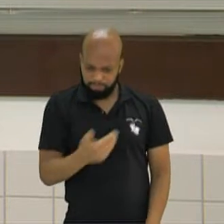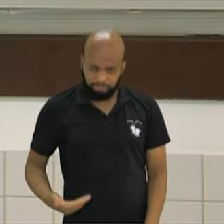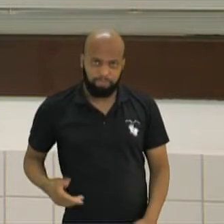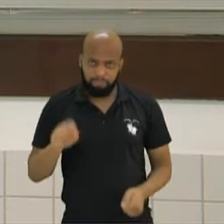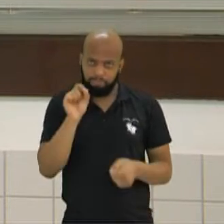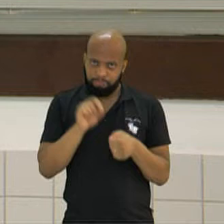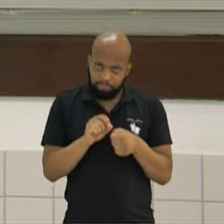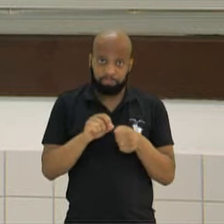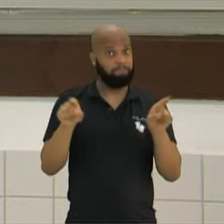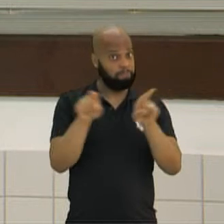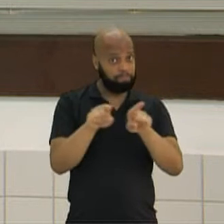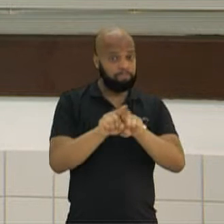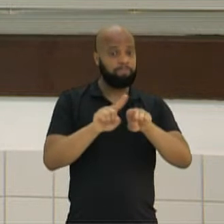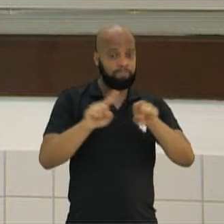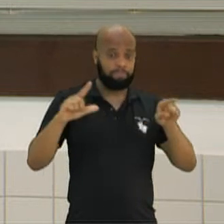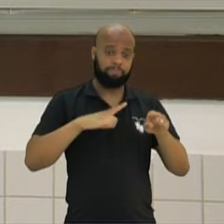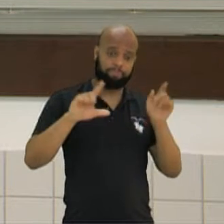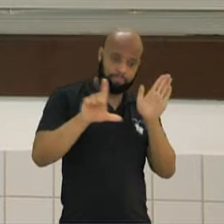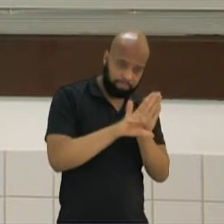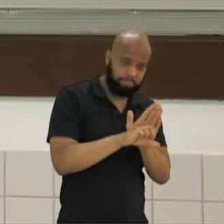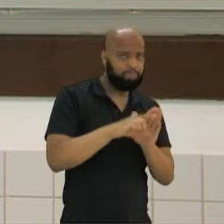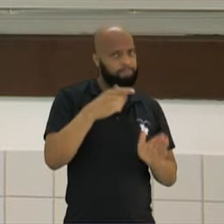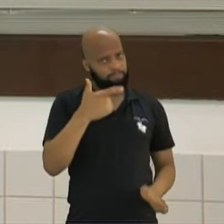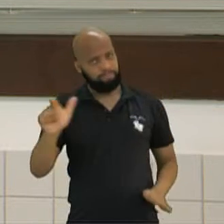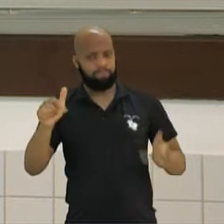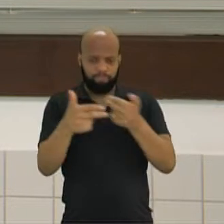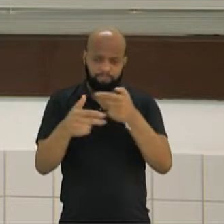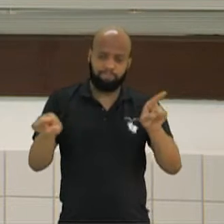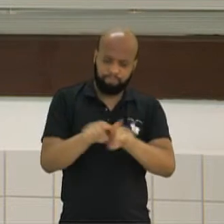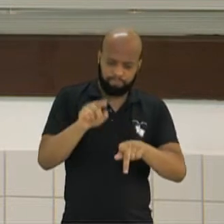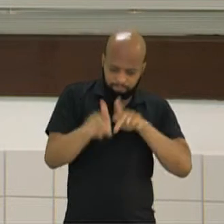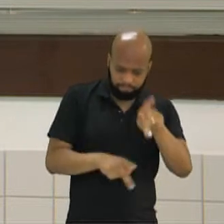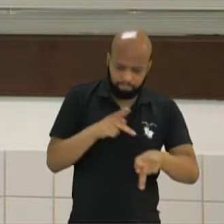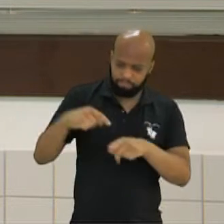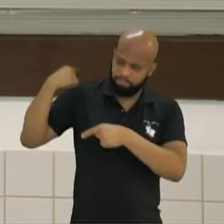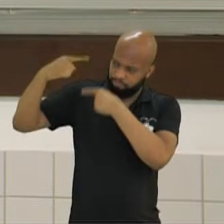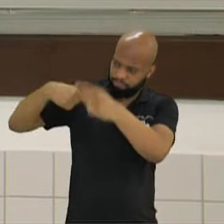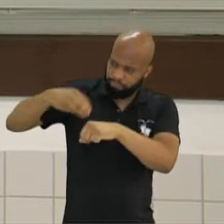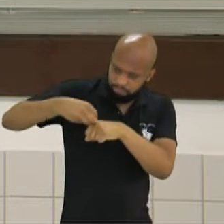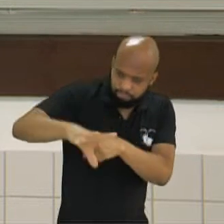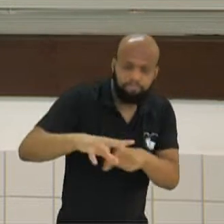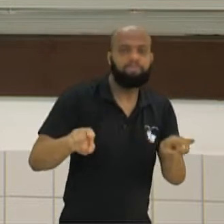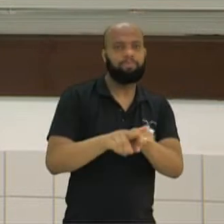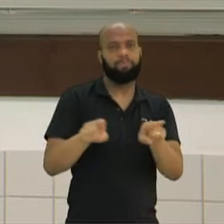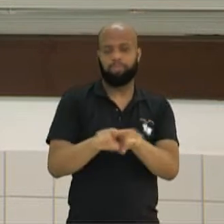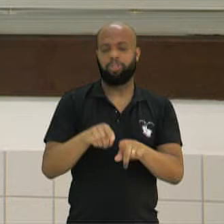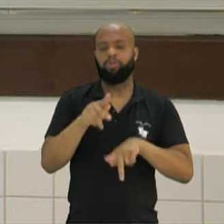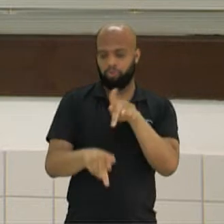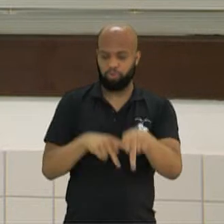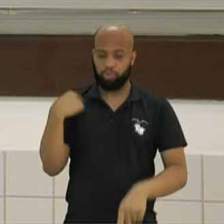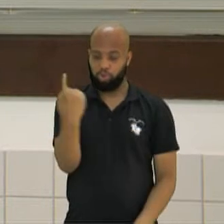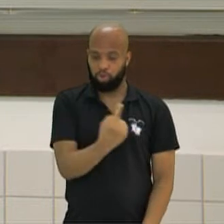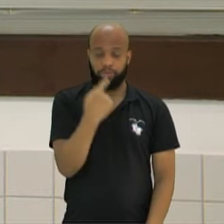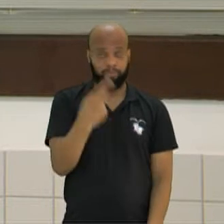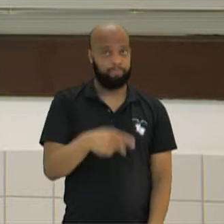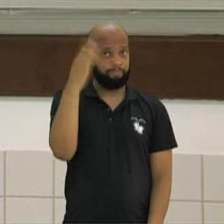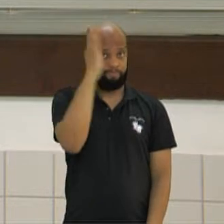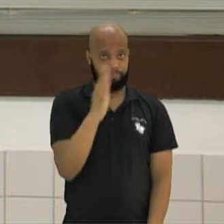somente através das leis que a memória se mantém, né? A memória se mantém através de nós também, nós, população, nós,